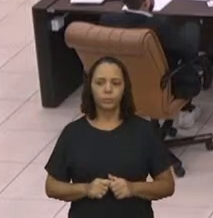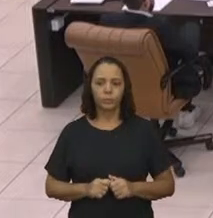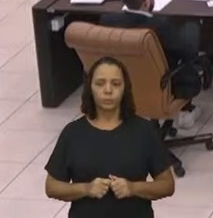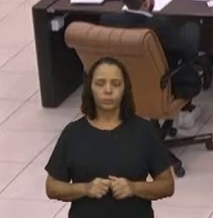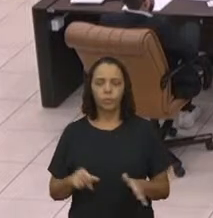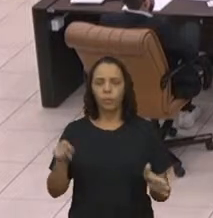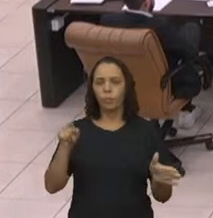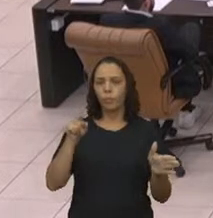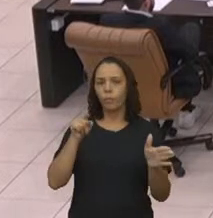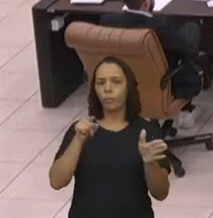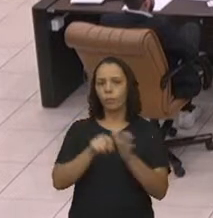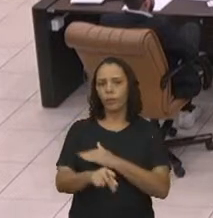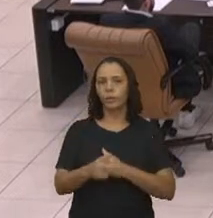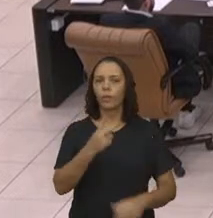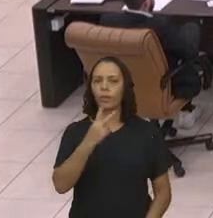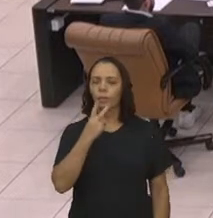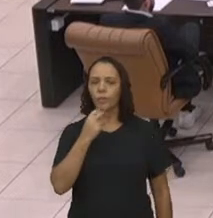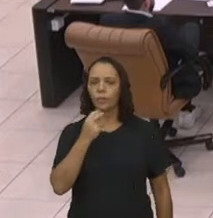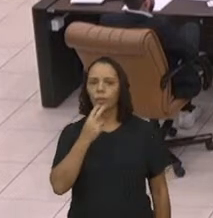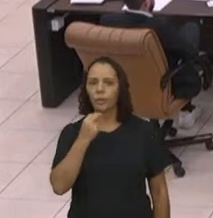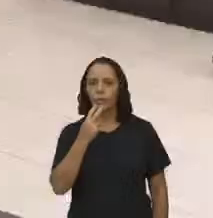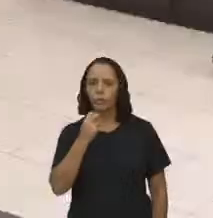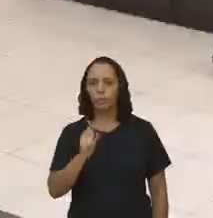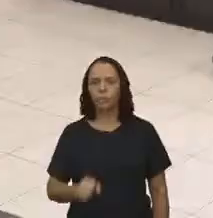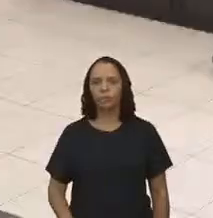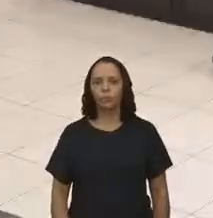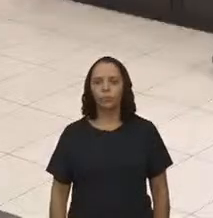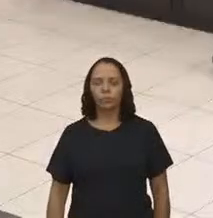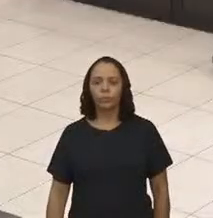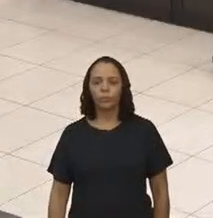Como vota o vereador Valmir do Parque Meia Lua?